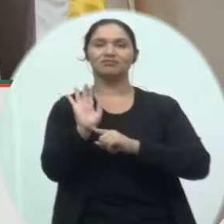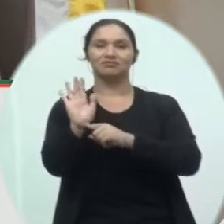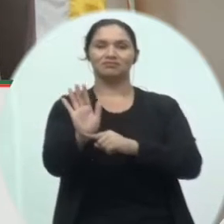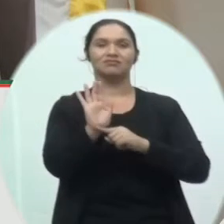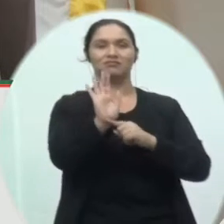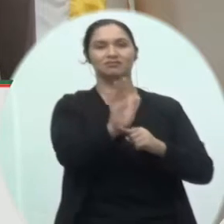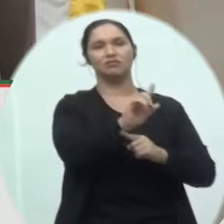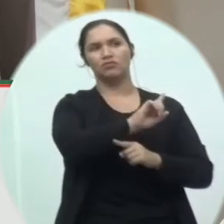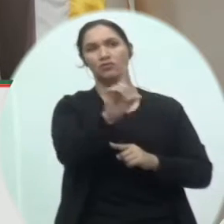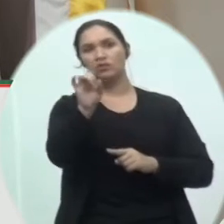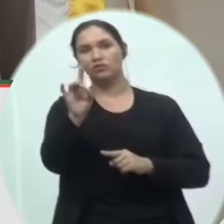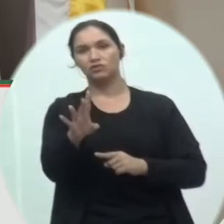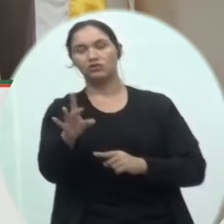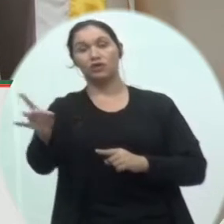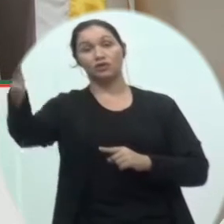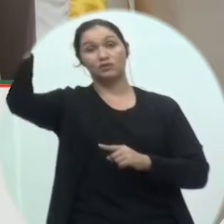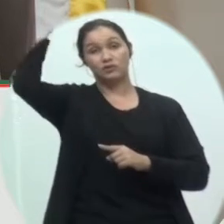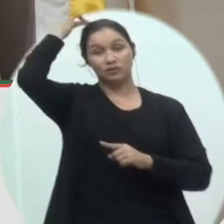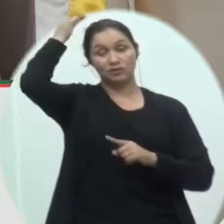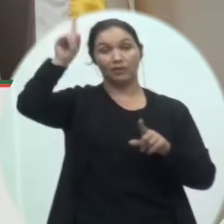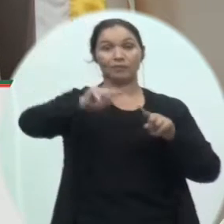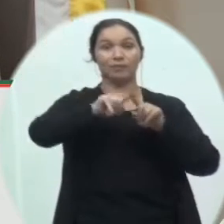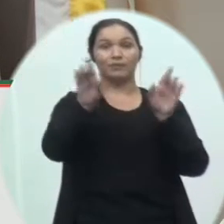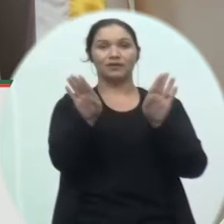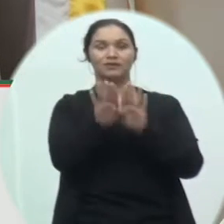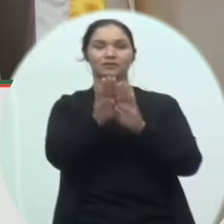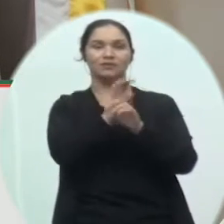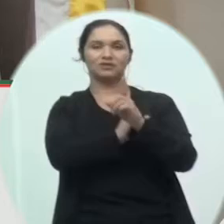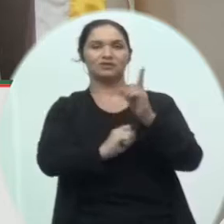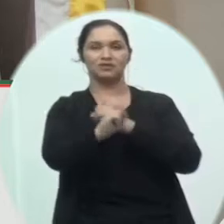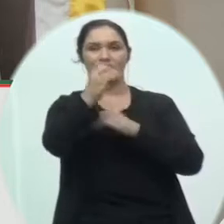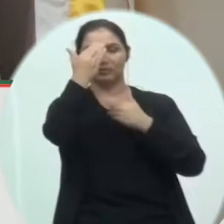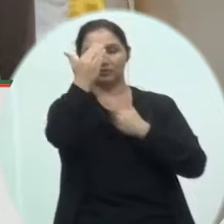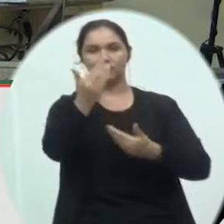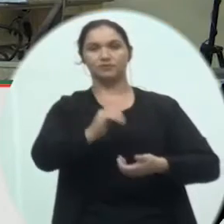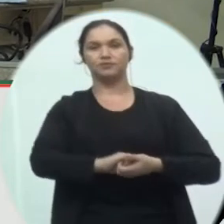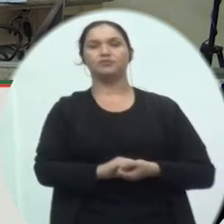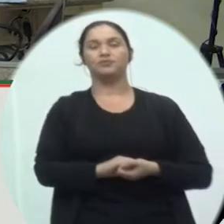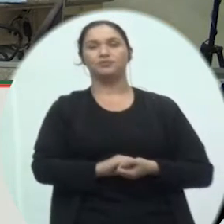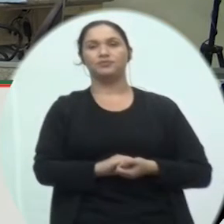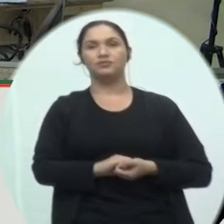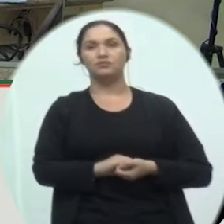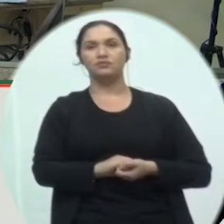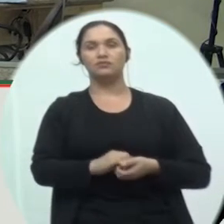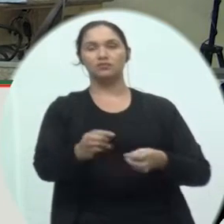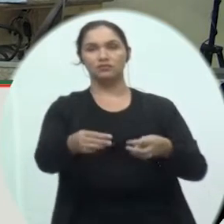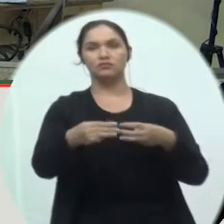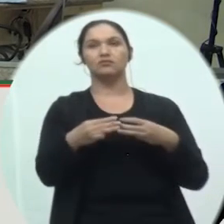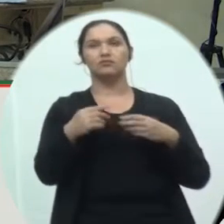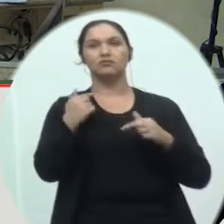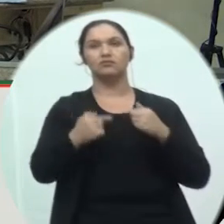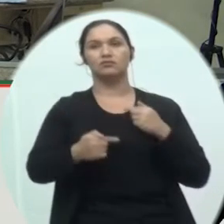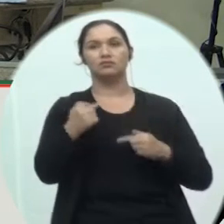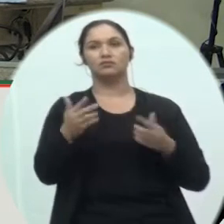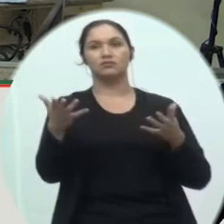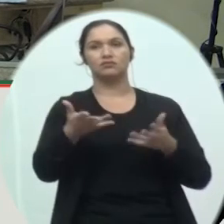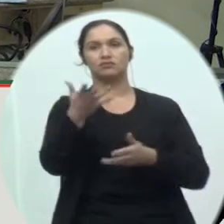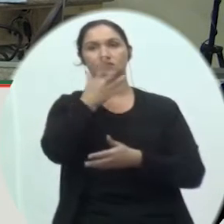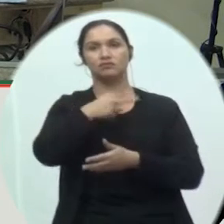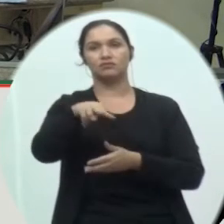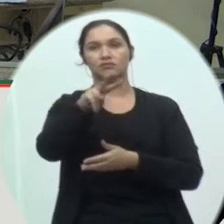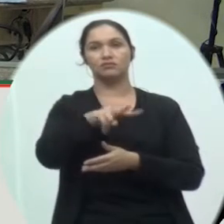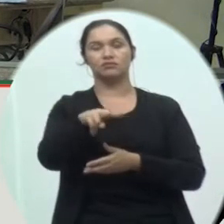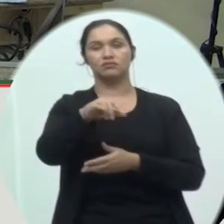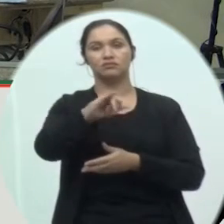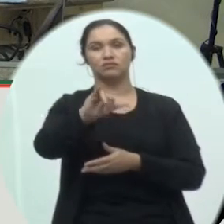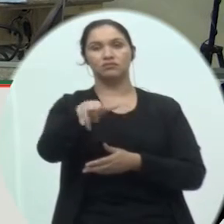dentro da área espiritual, mas também da área social. Muito obrigado. A moção continua em discussão. Com a palavra o